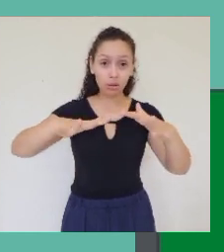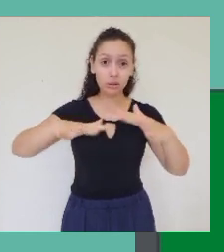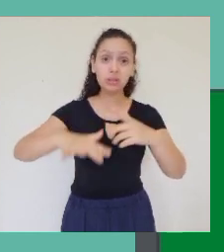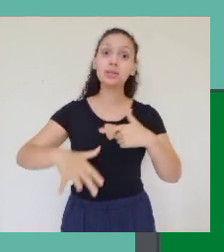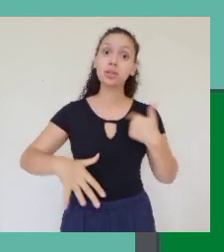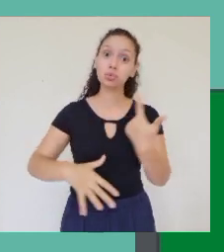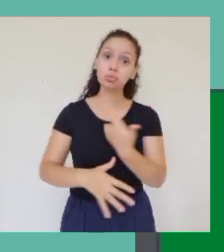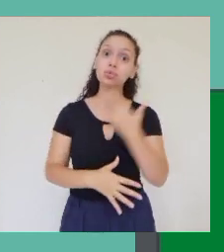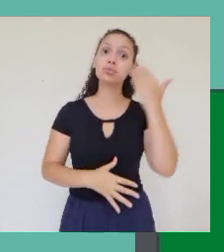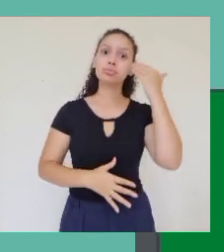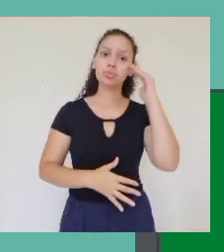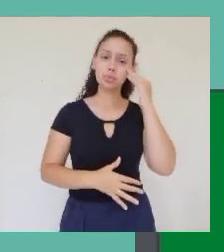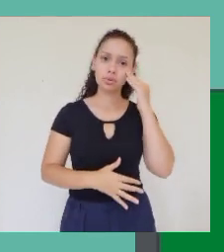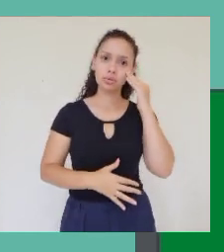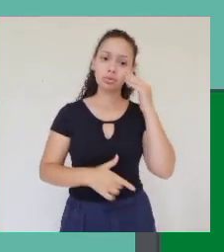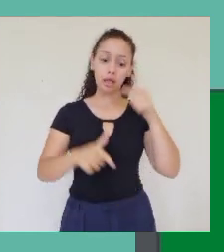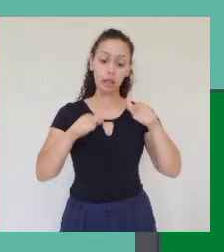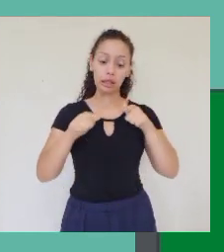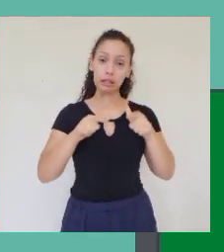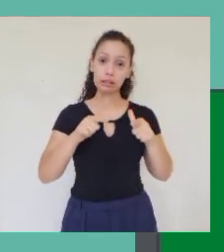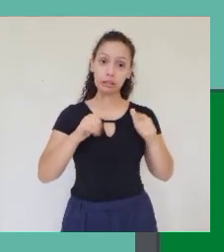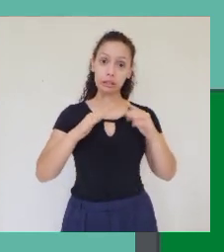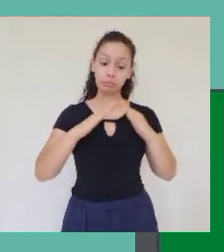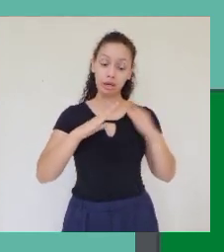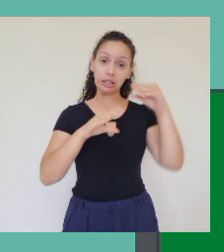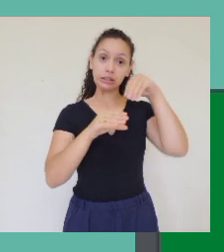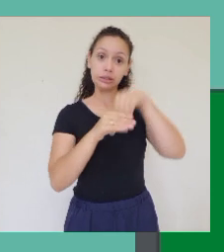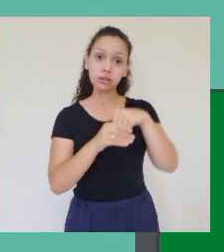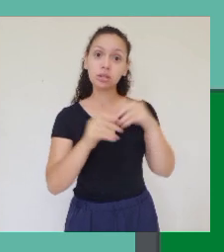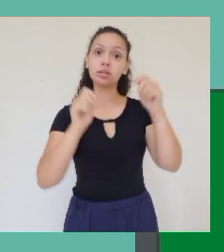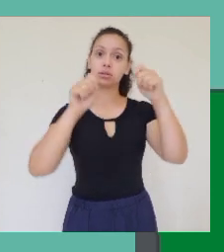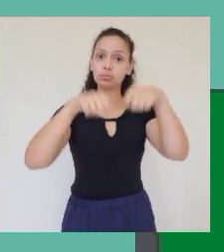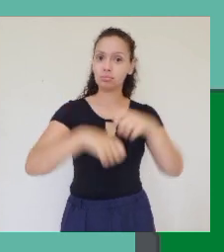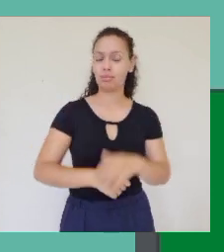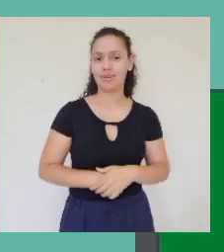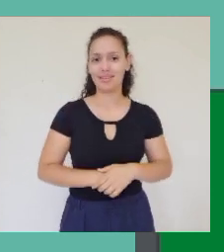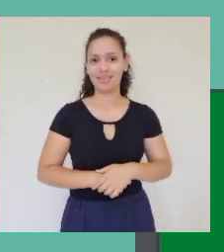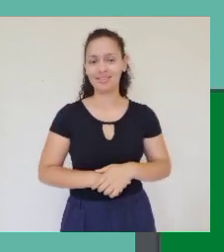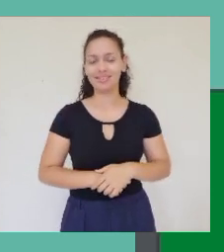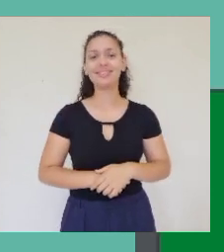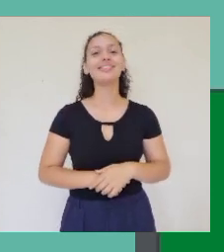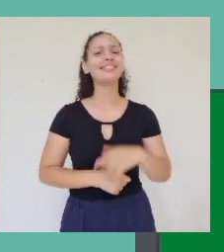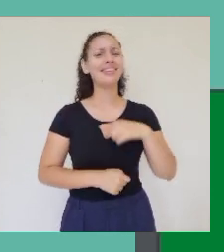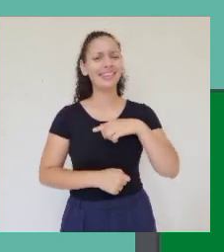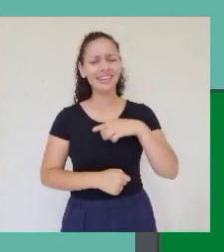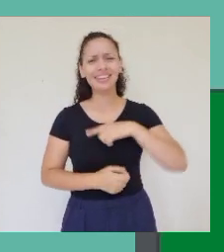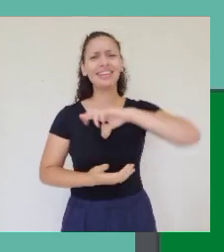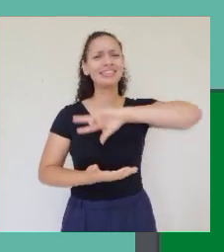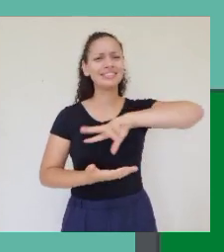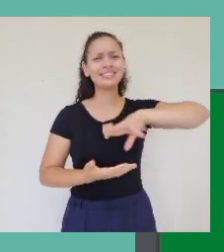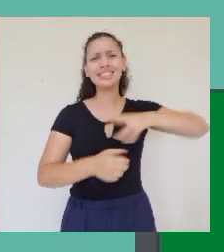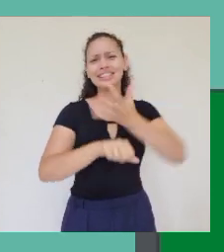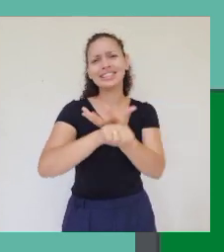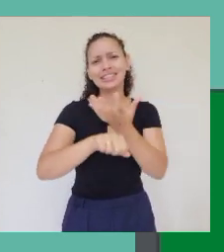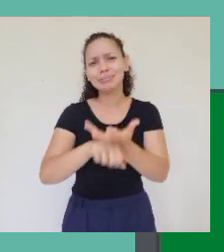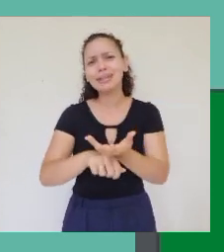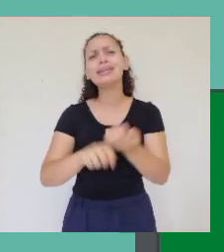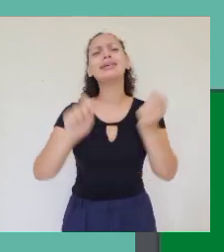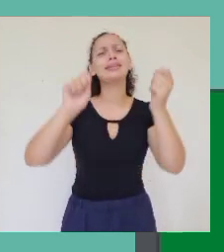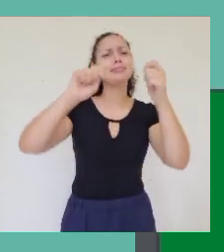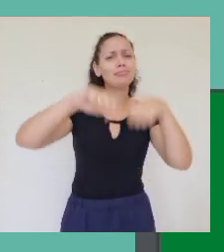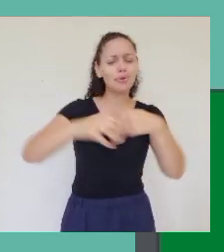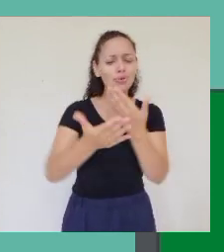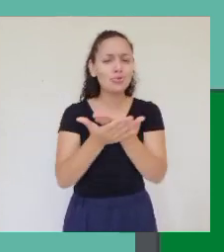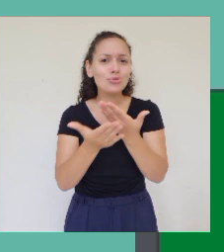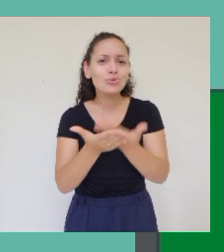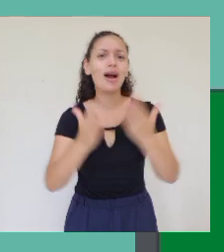N pontos, né? Tem matérias que podem ser dadas de forma híbrida, tem trabalhos que a gente faz dentro de casa, reuniões que antes